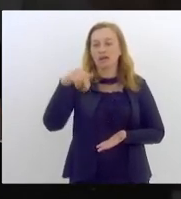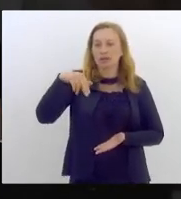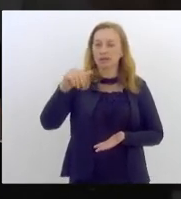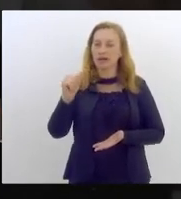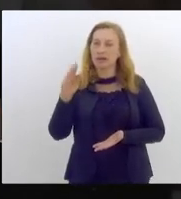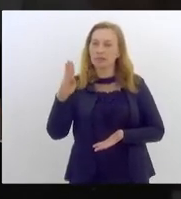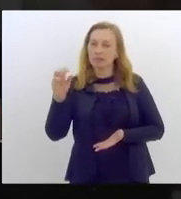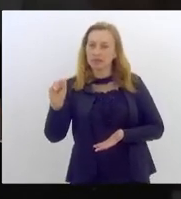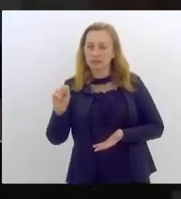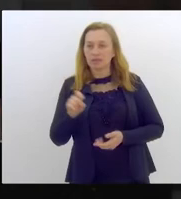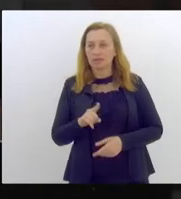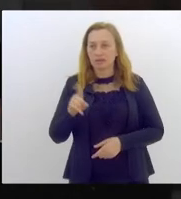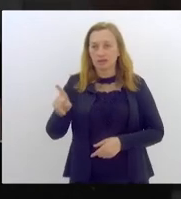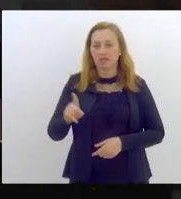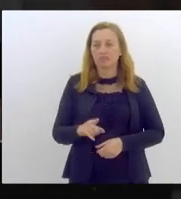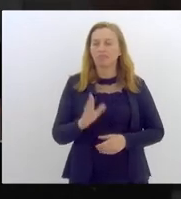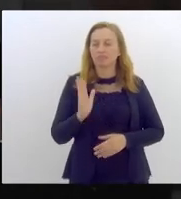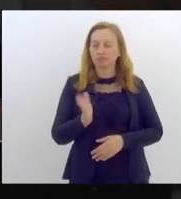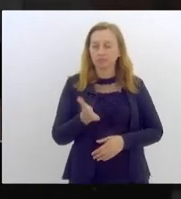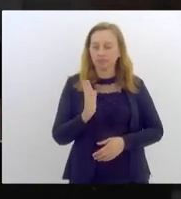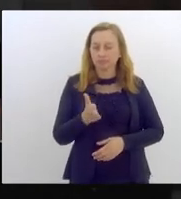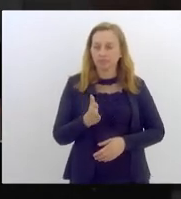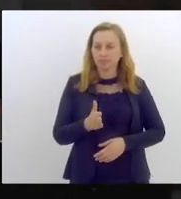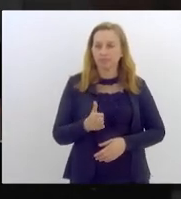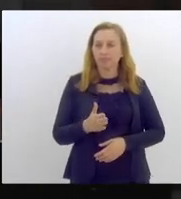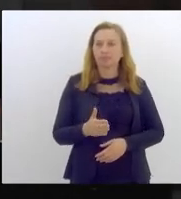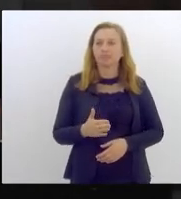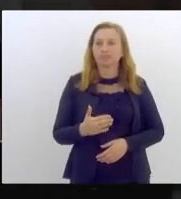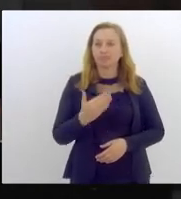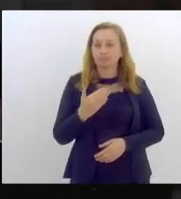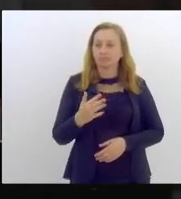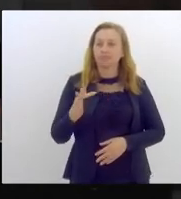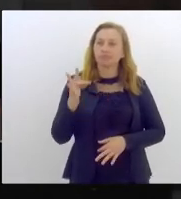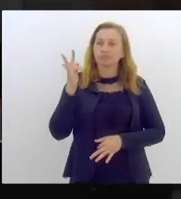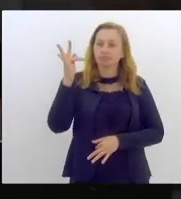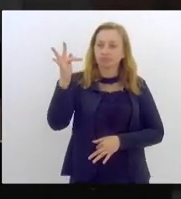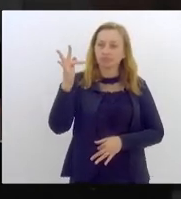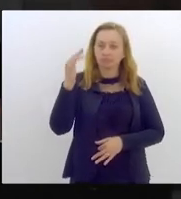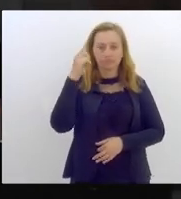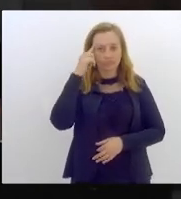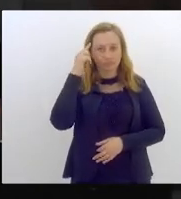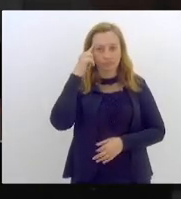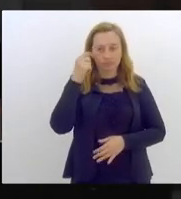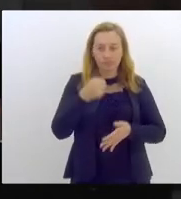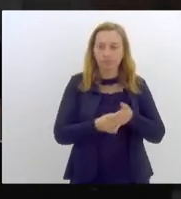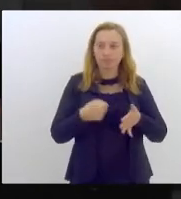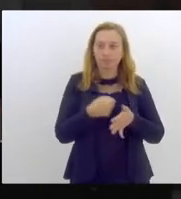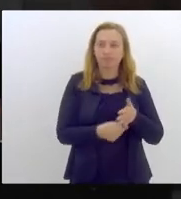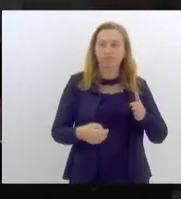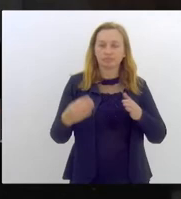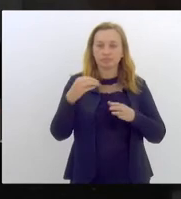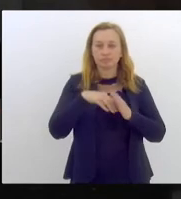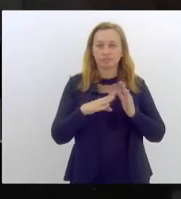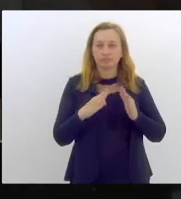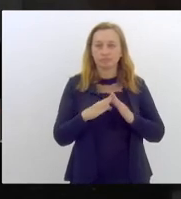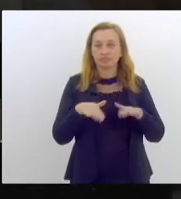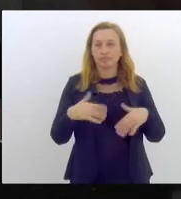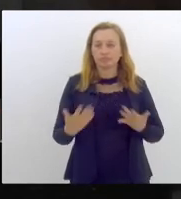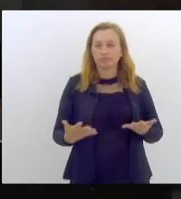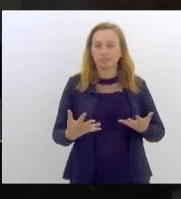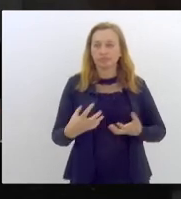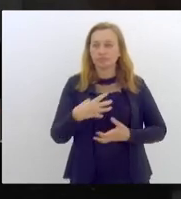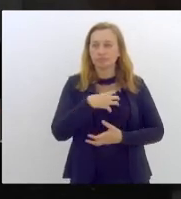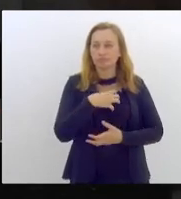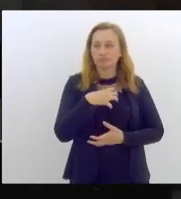vanguardista já havia esse futuro e lutou aqui dentro da casa então quando a